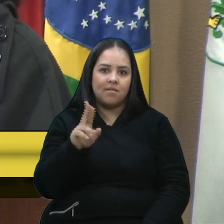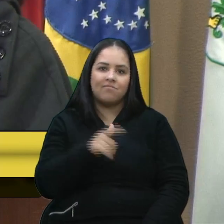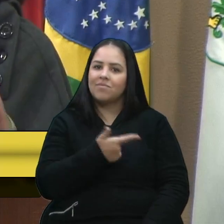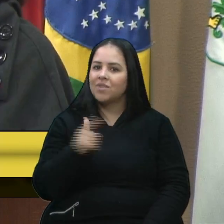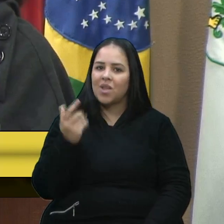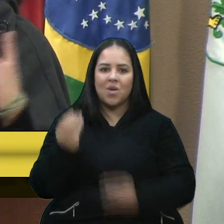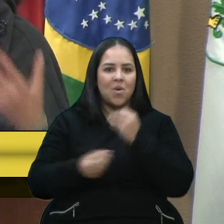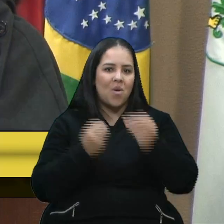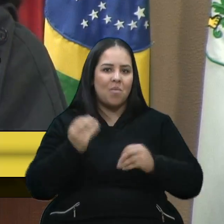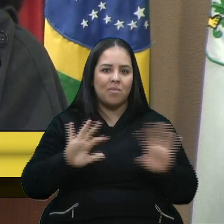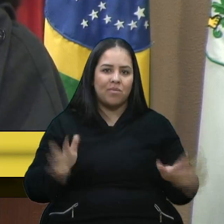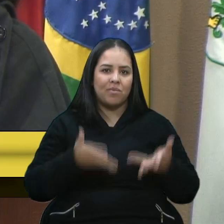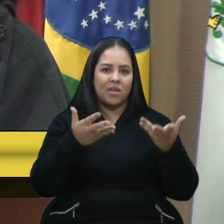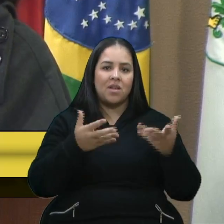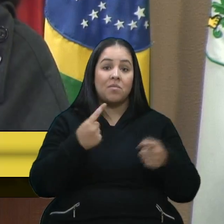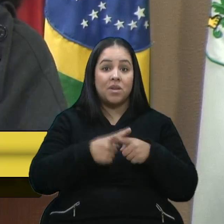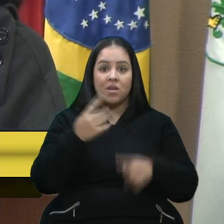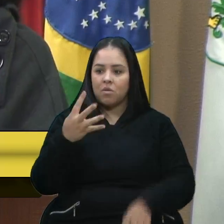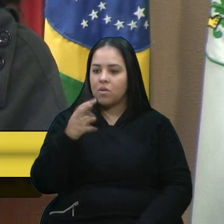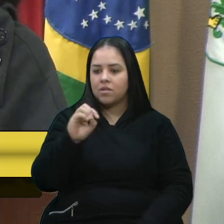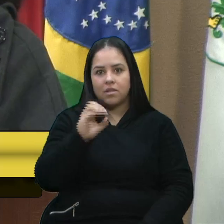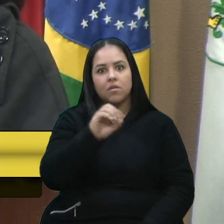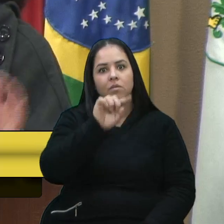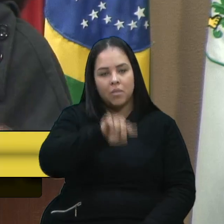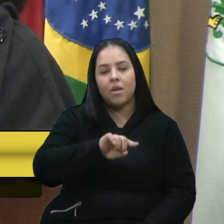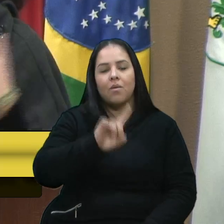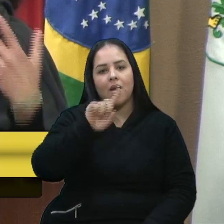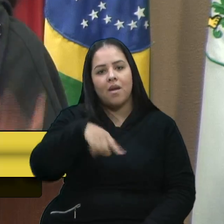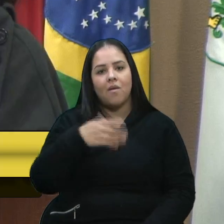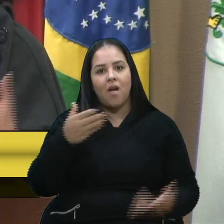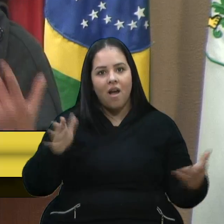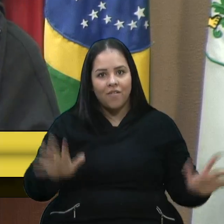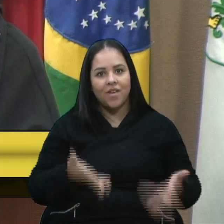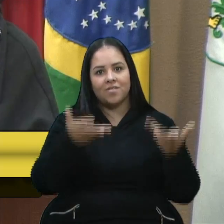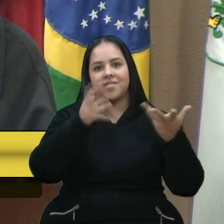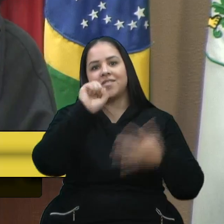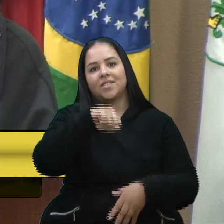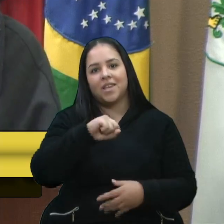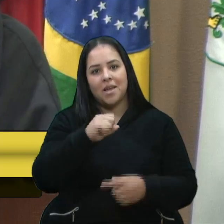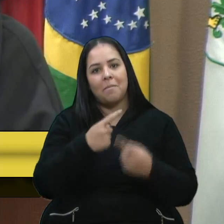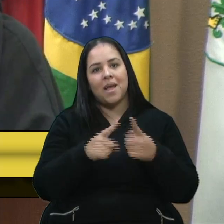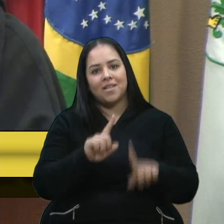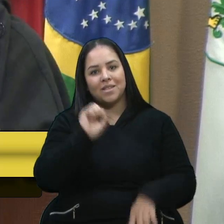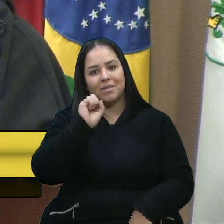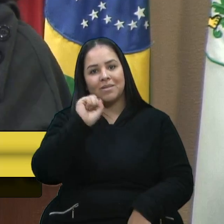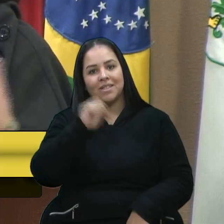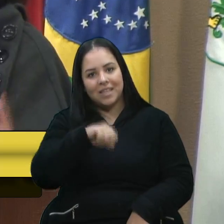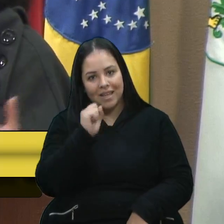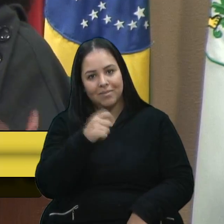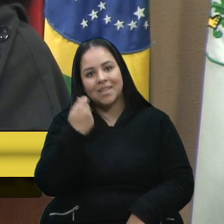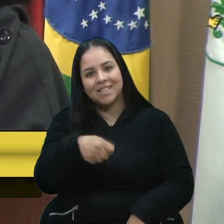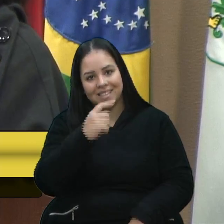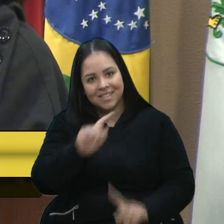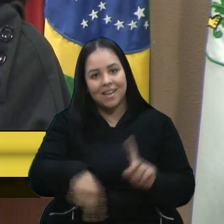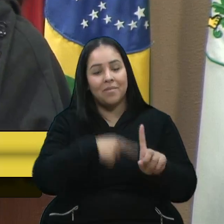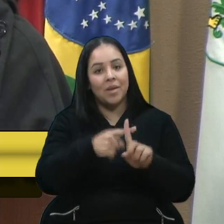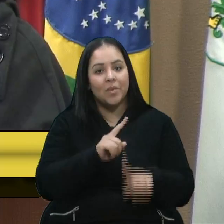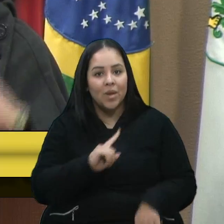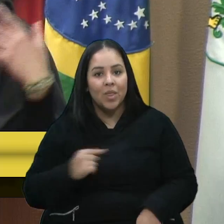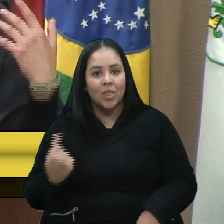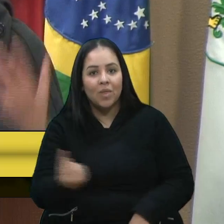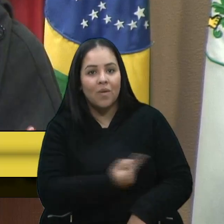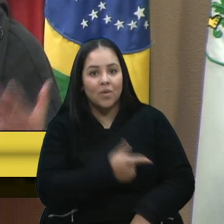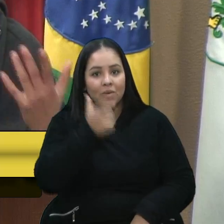necessário. Então, 400 mil é um avanço, sim, mas ainda precisamos avançar muito mais. E para que a gente avance,